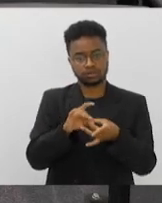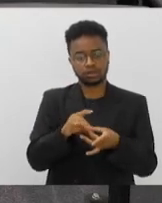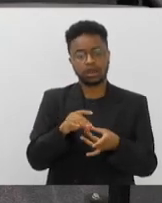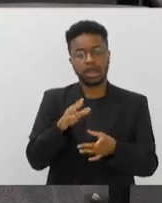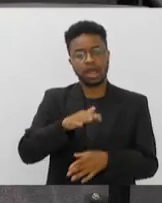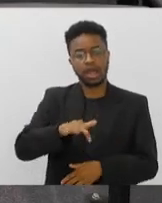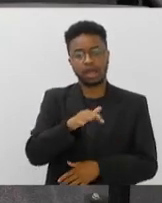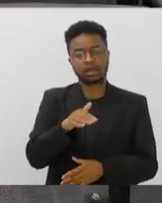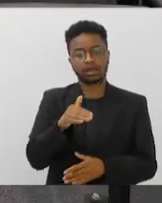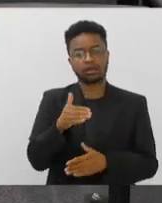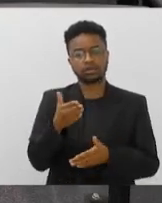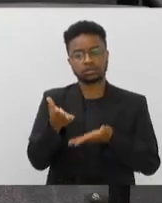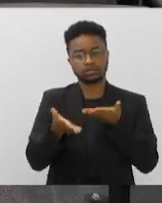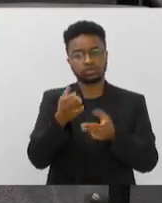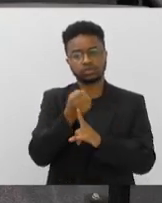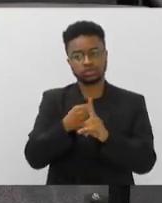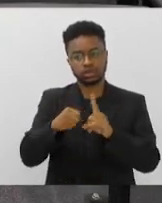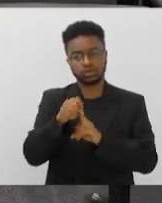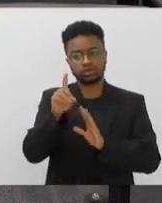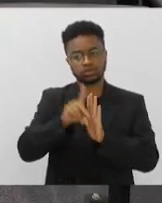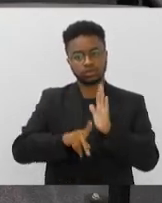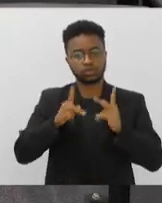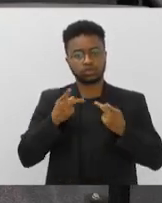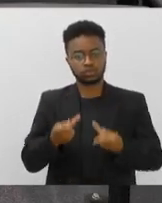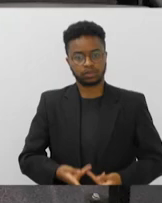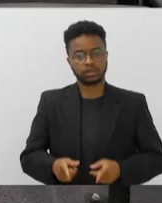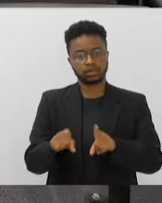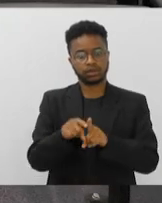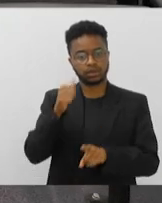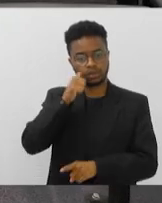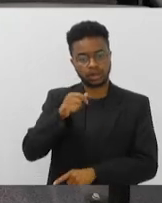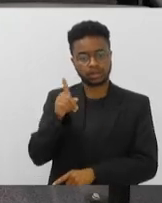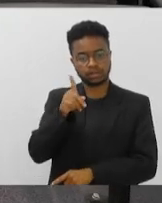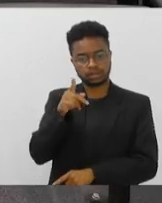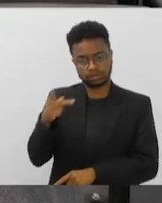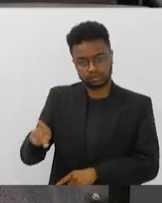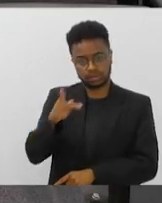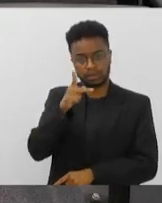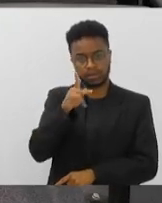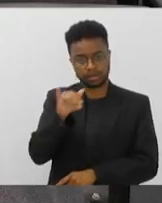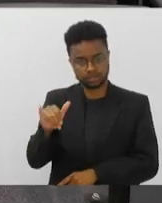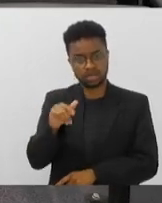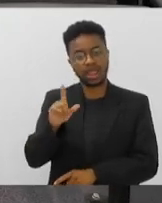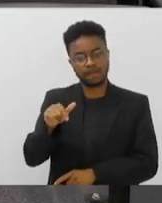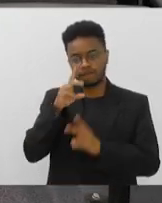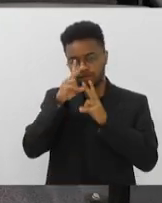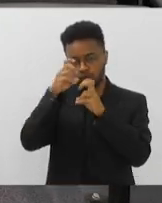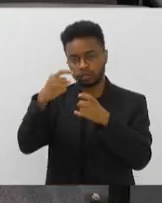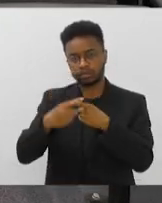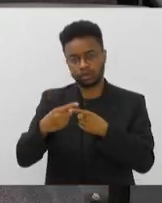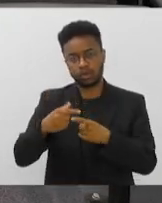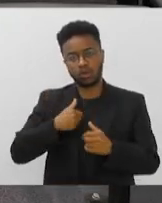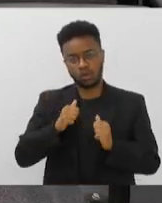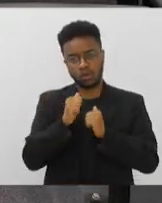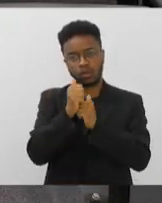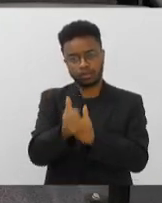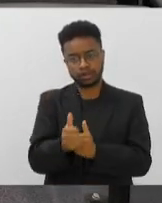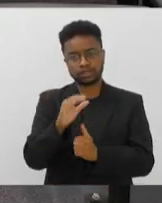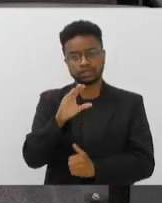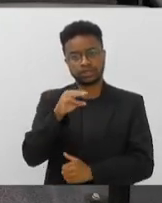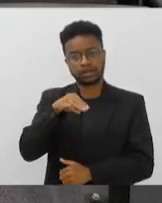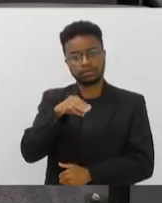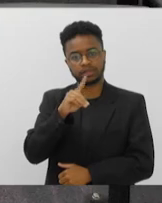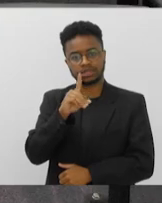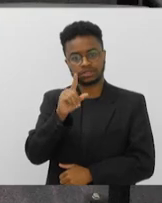assistência social e direitos humanos da mulher de Parati e é muito forte isso porque eu estou acompanhando o cmdca já tem 10